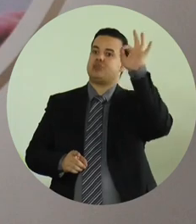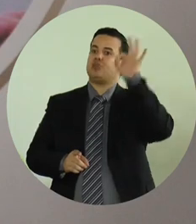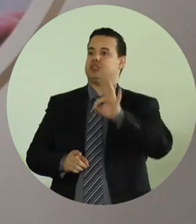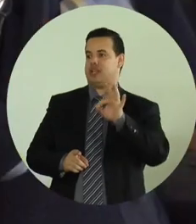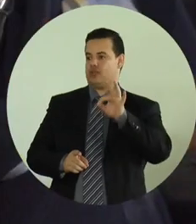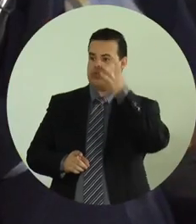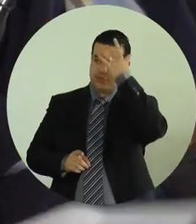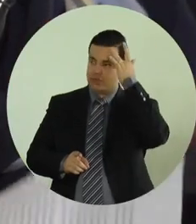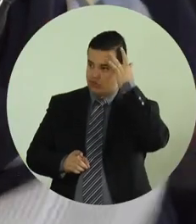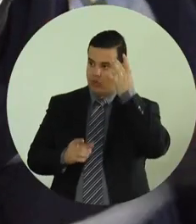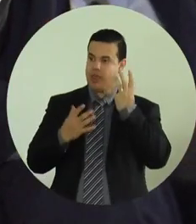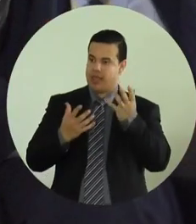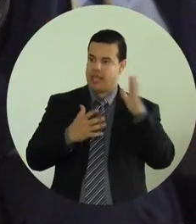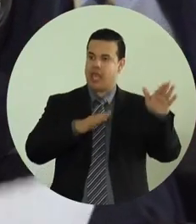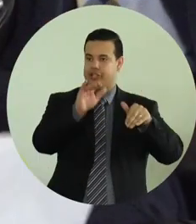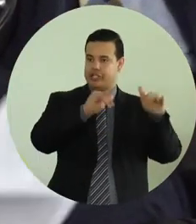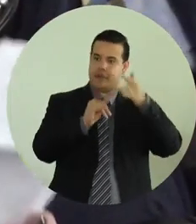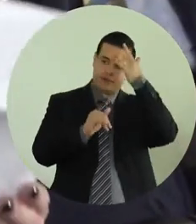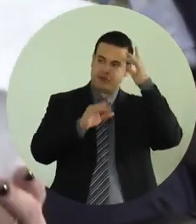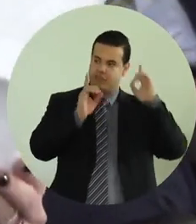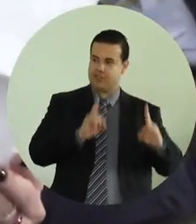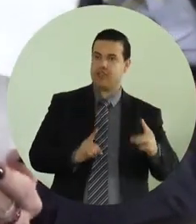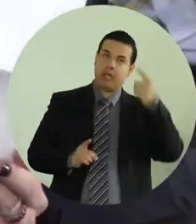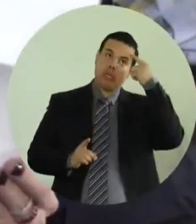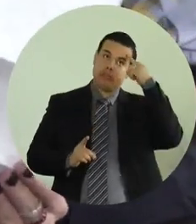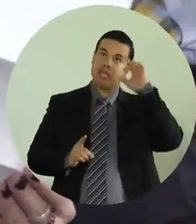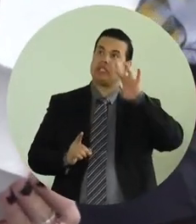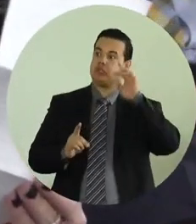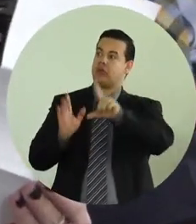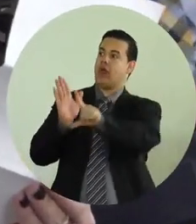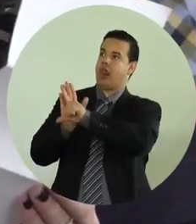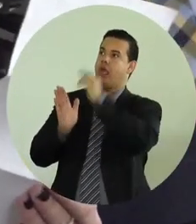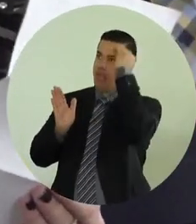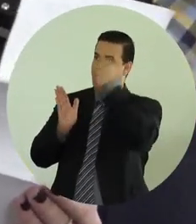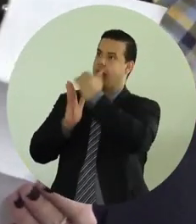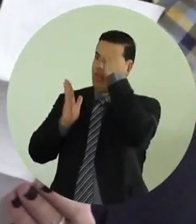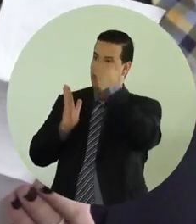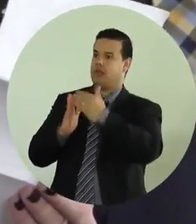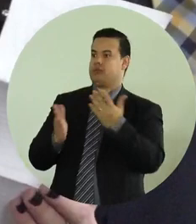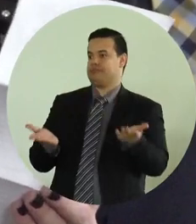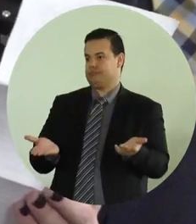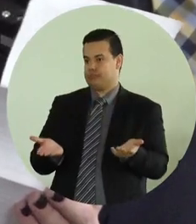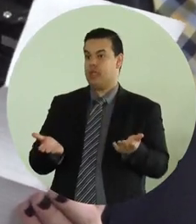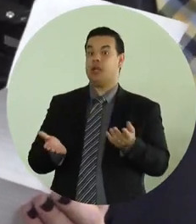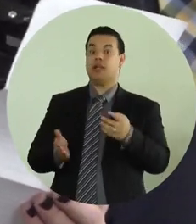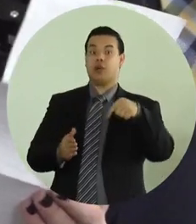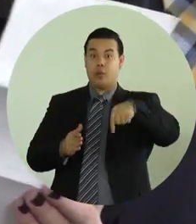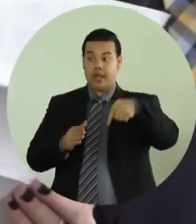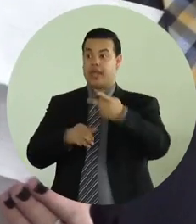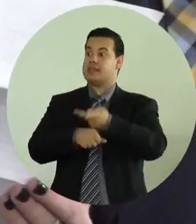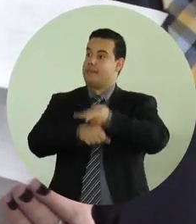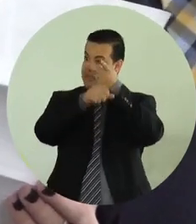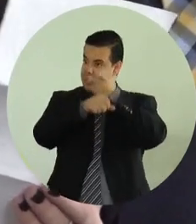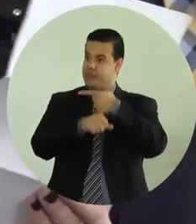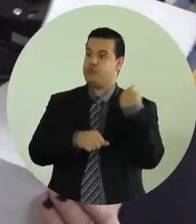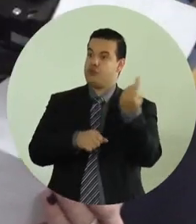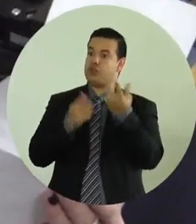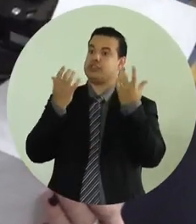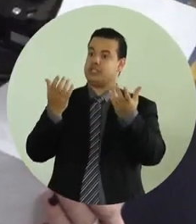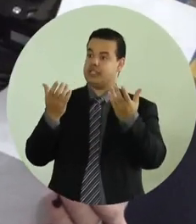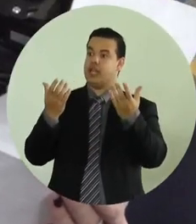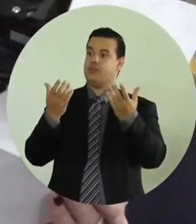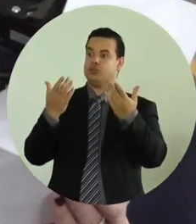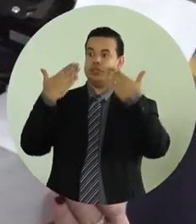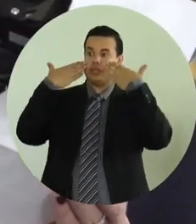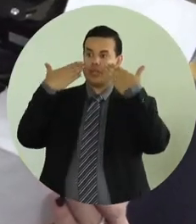entrevistados. Diante desse cenário, decidimos nessa edição do prêmio dar mais voz aos impactados, que